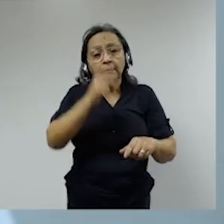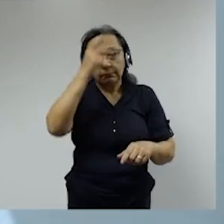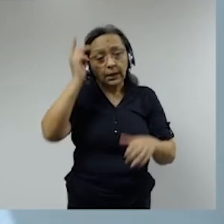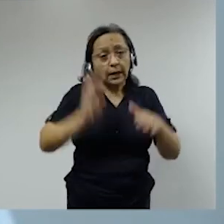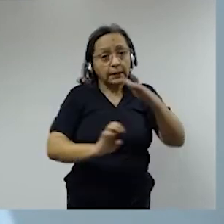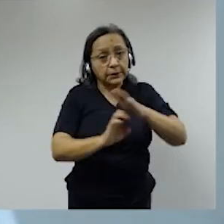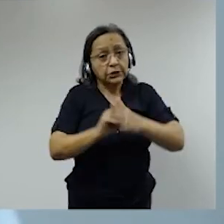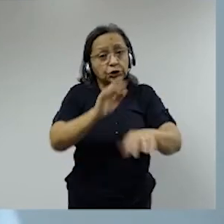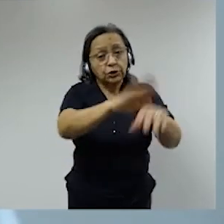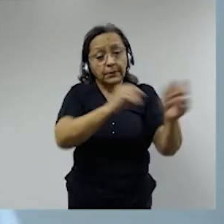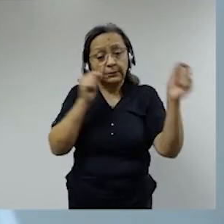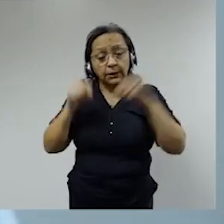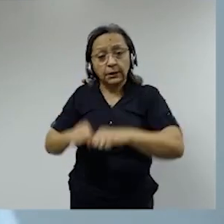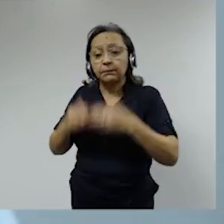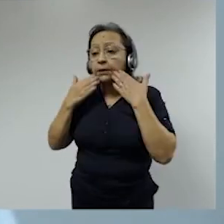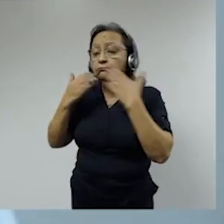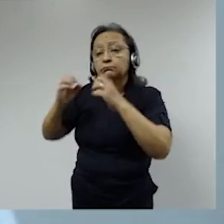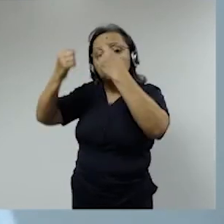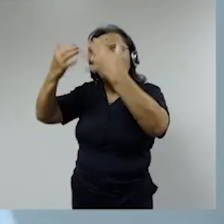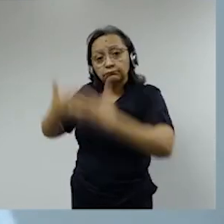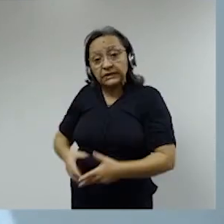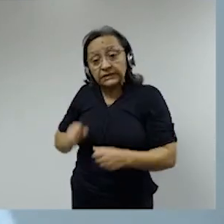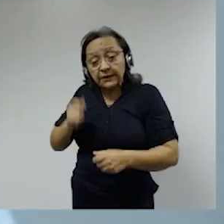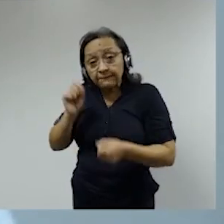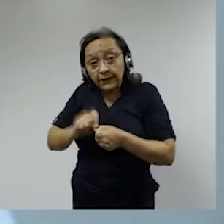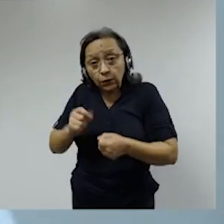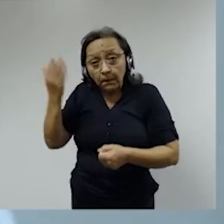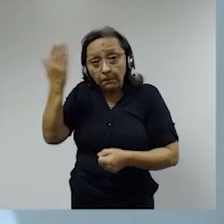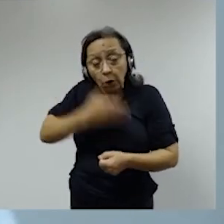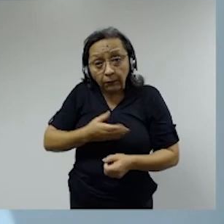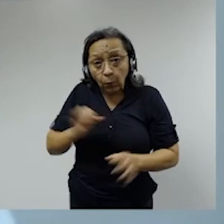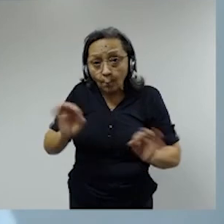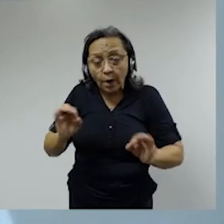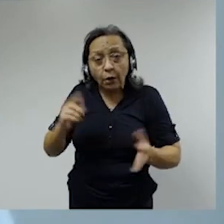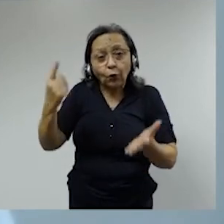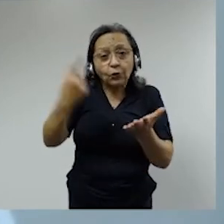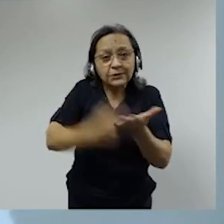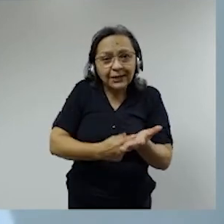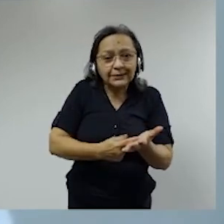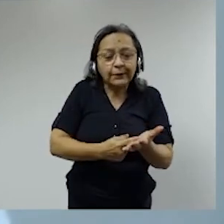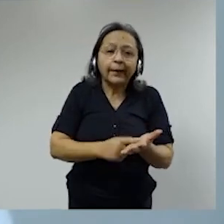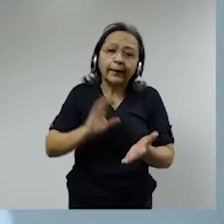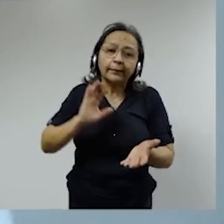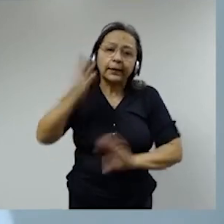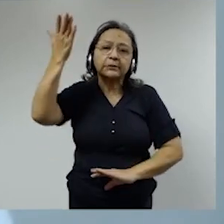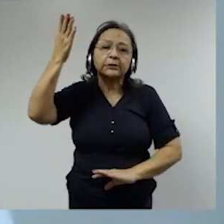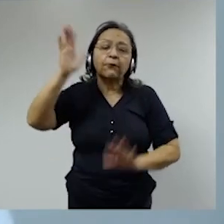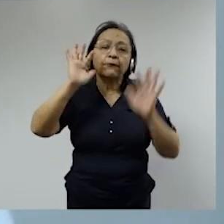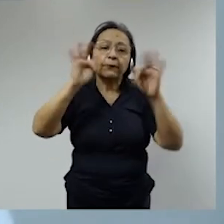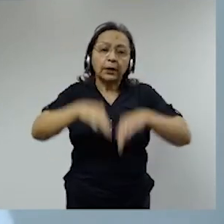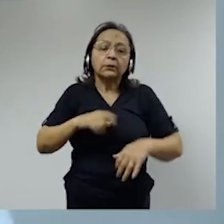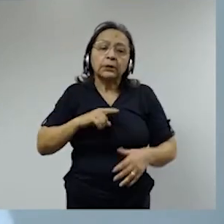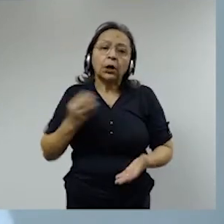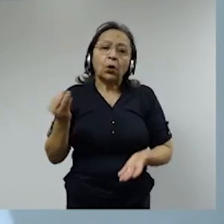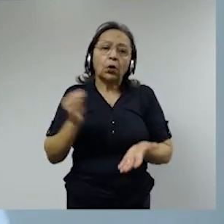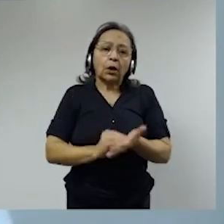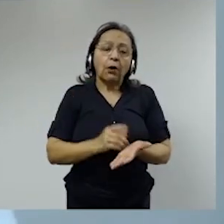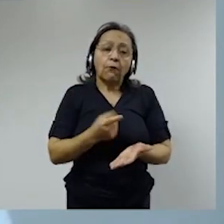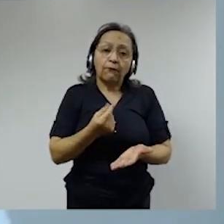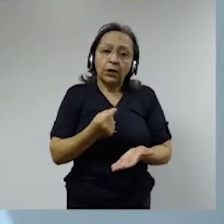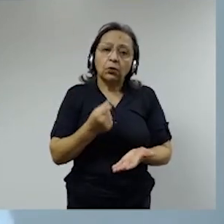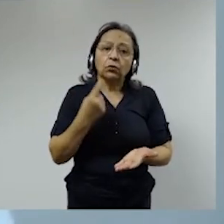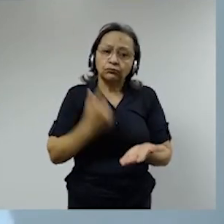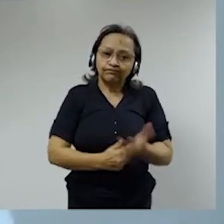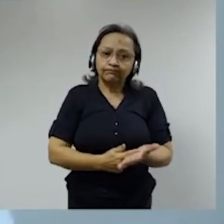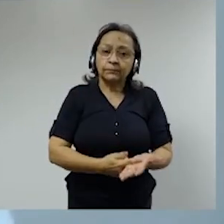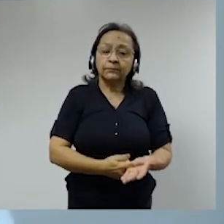à manifestação e produzidas as provas se não houver conciliação. A decisão, então, final deverá manter o valor ajustado e atualizado,